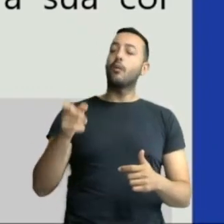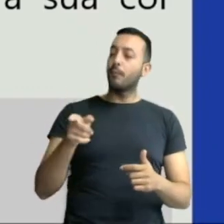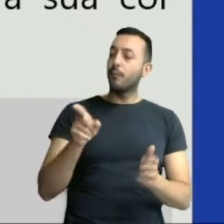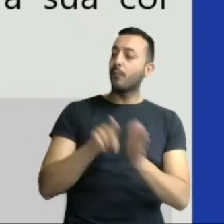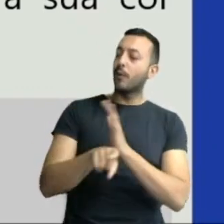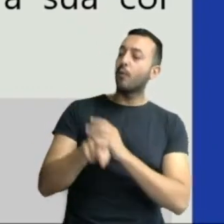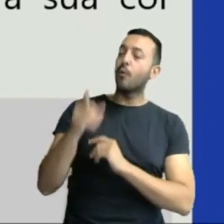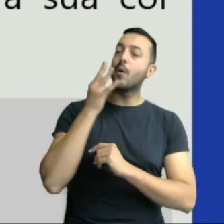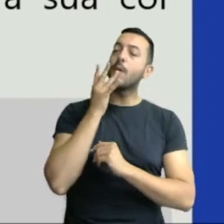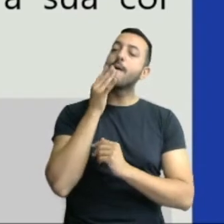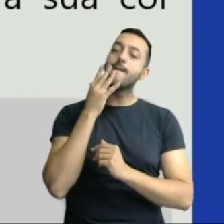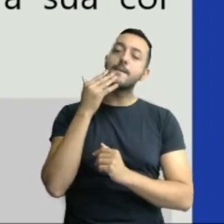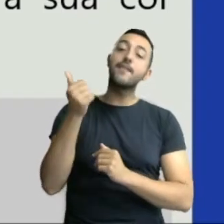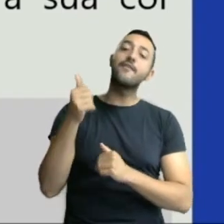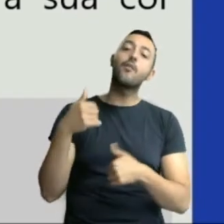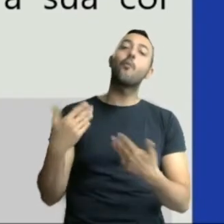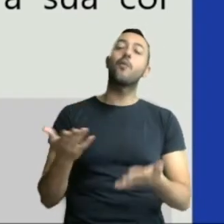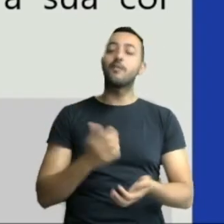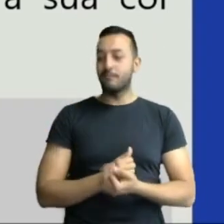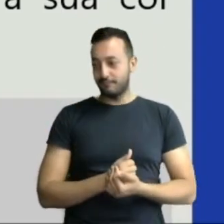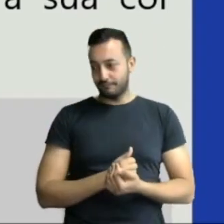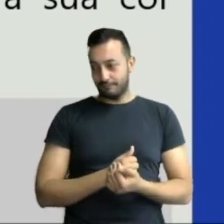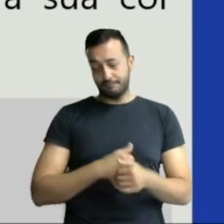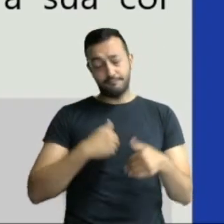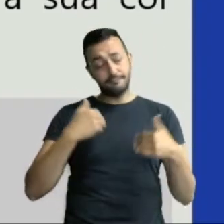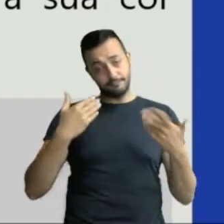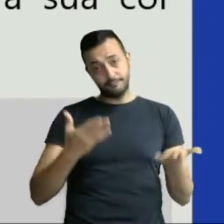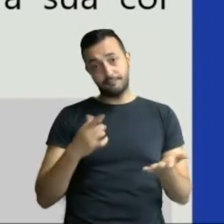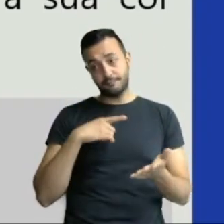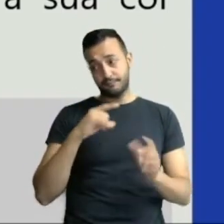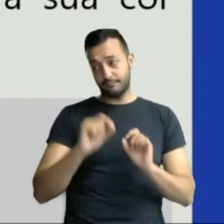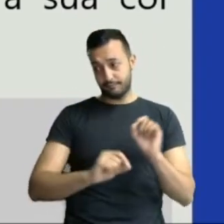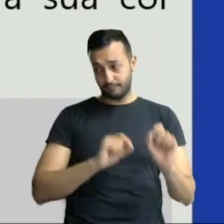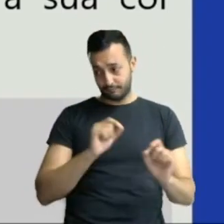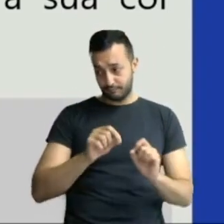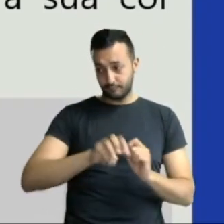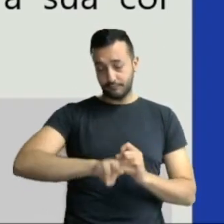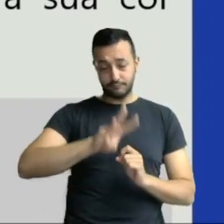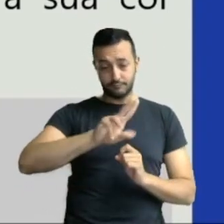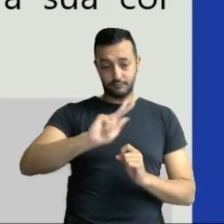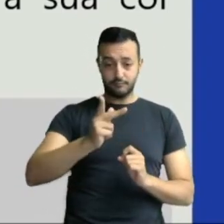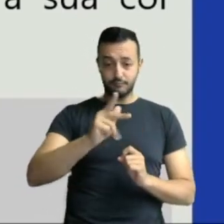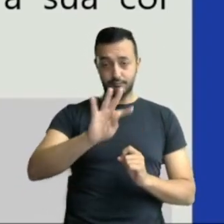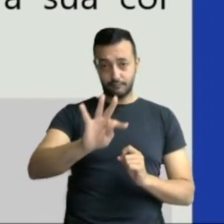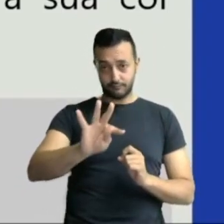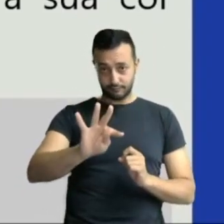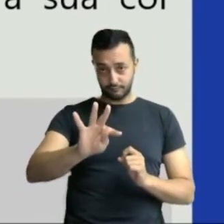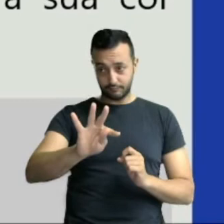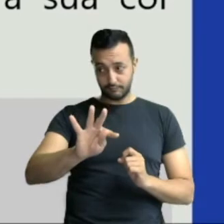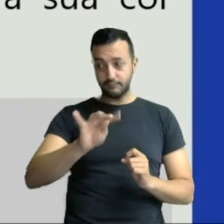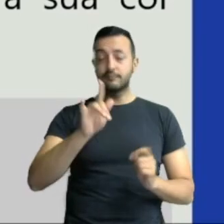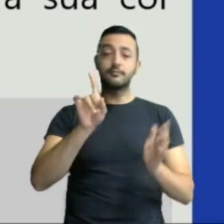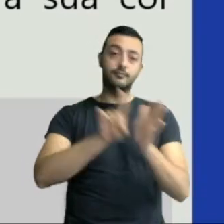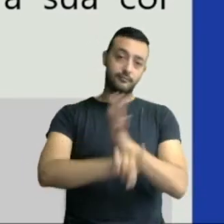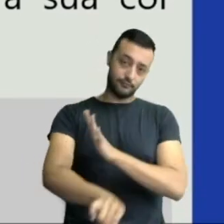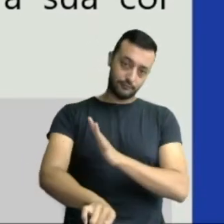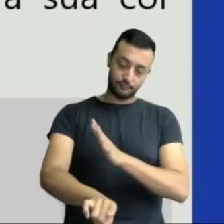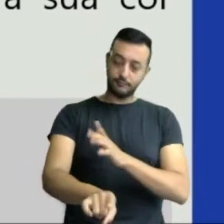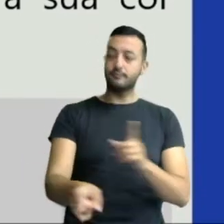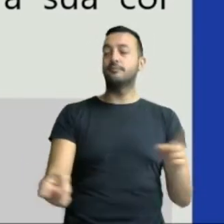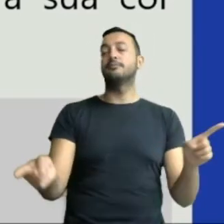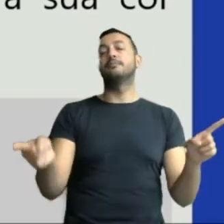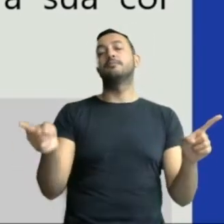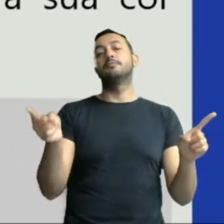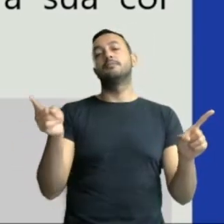color? Qual é a sua cor favorita? Então, nós vemos o quê? Que o what está utilizado nessa pergunta e